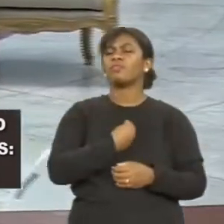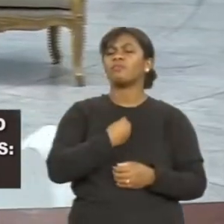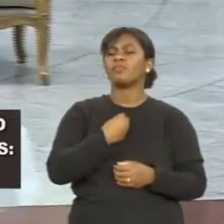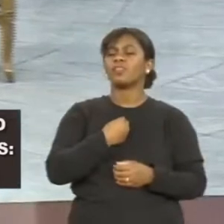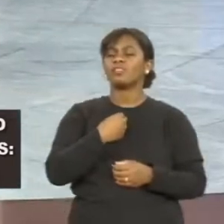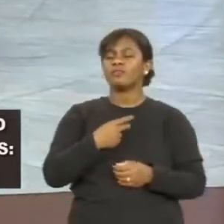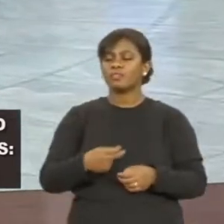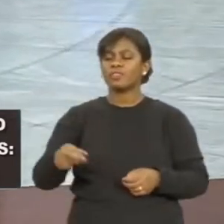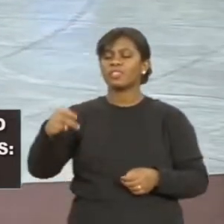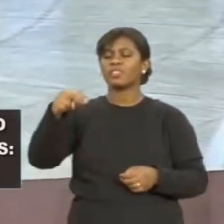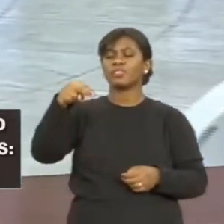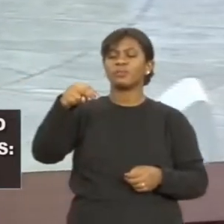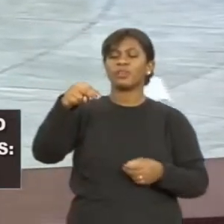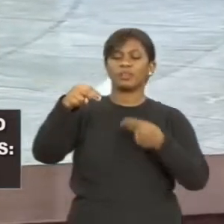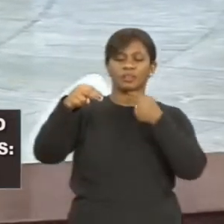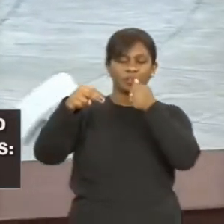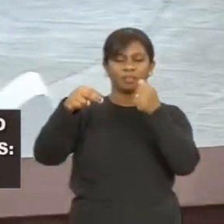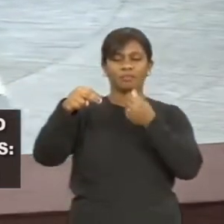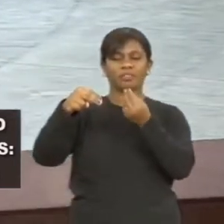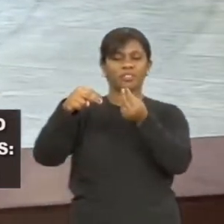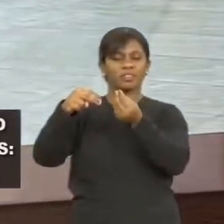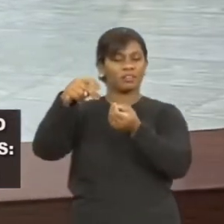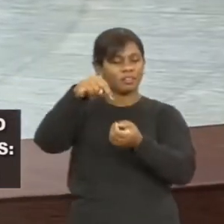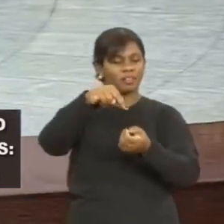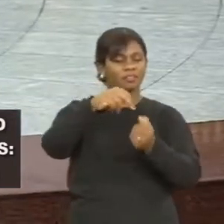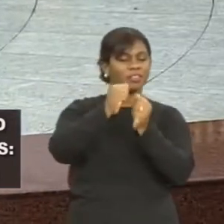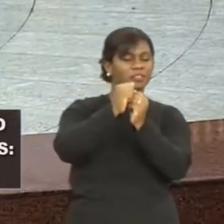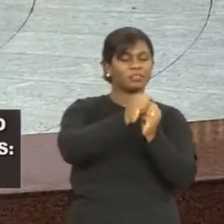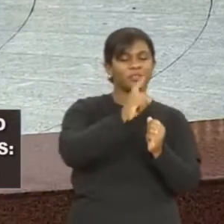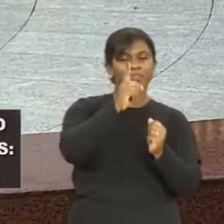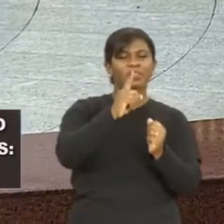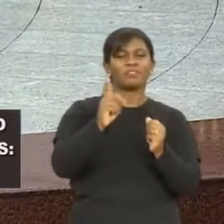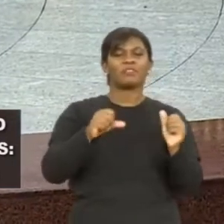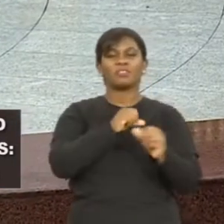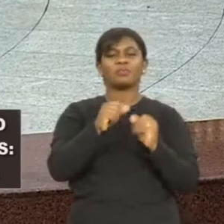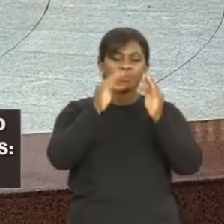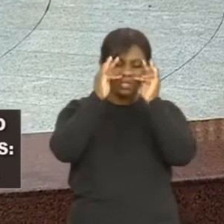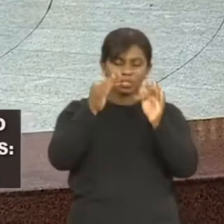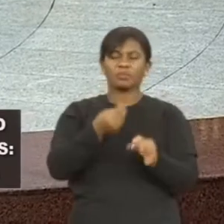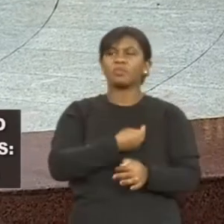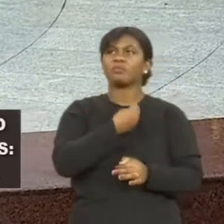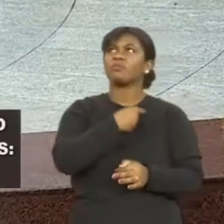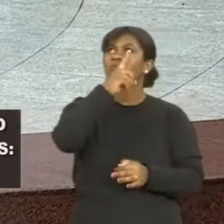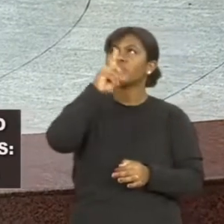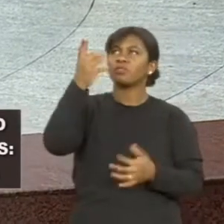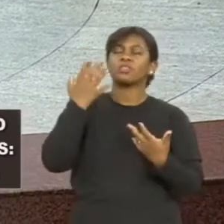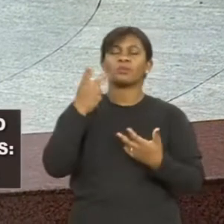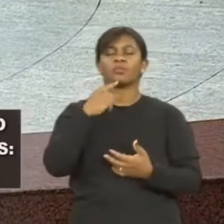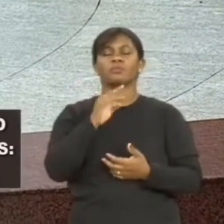descer para ser feliz. Vai descer para ser um testemunho vivo do que Deus quer que você seja.